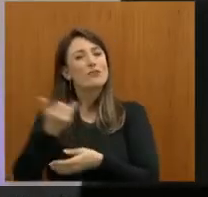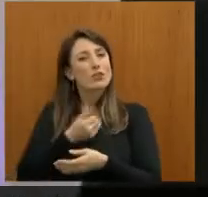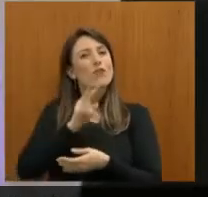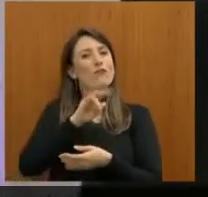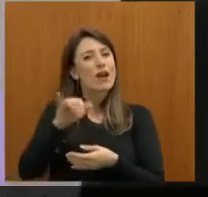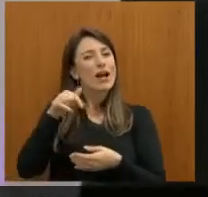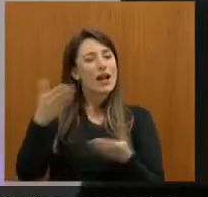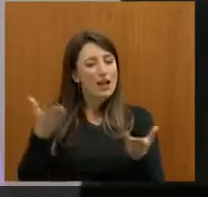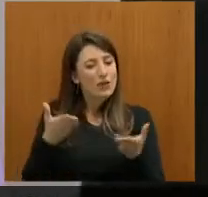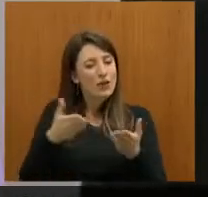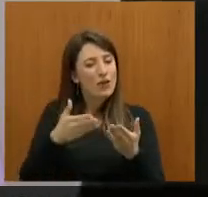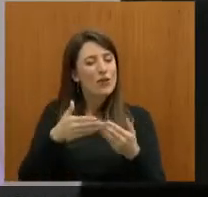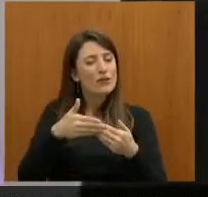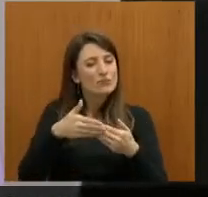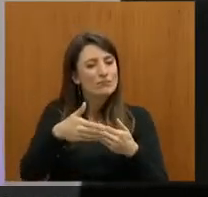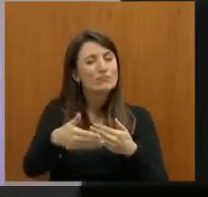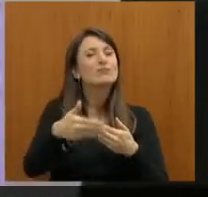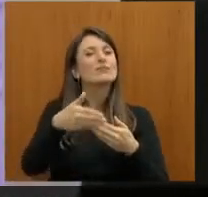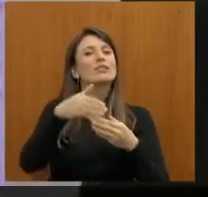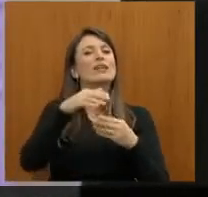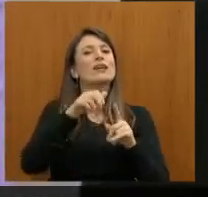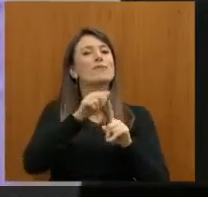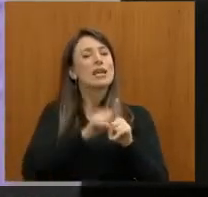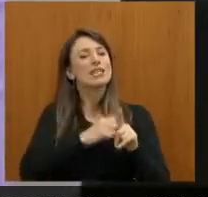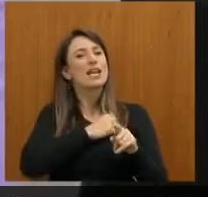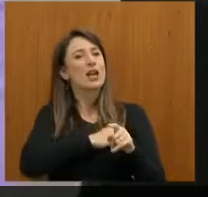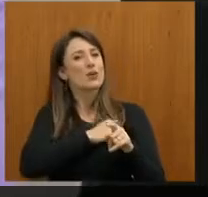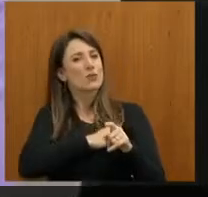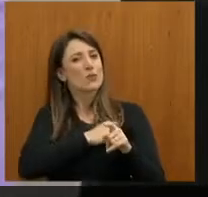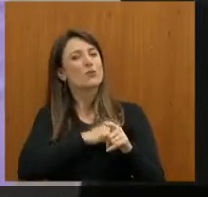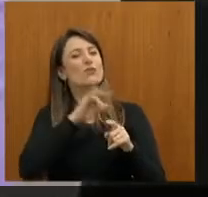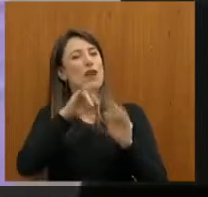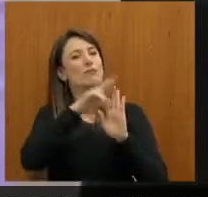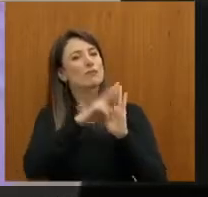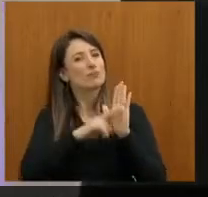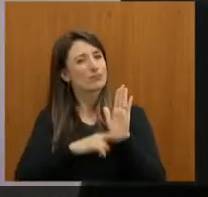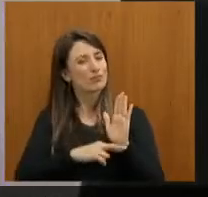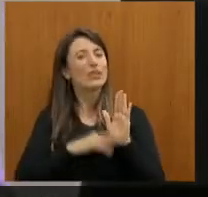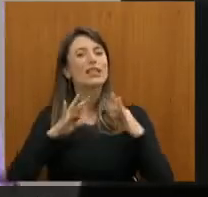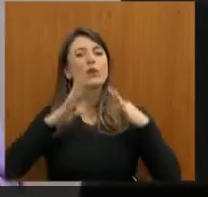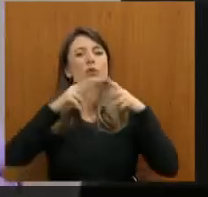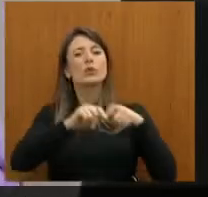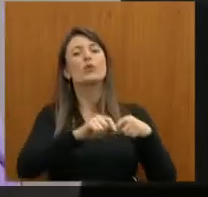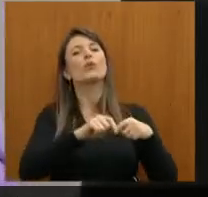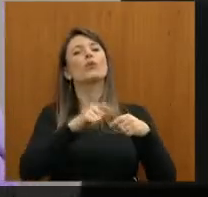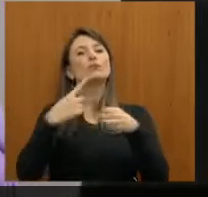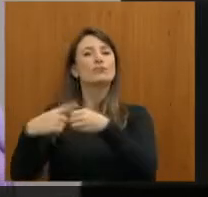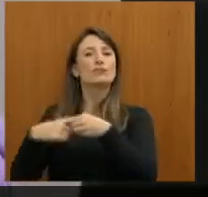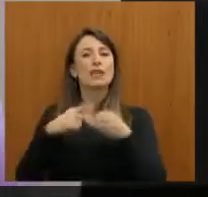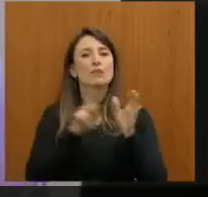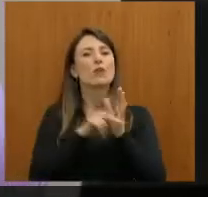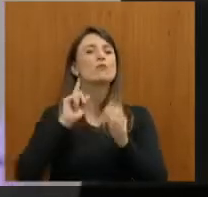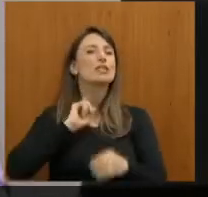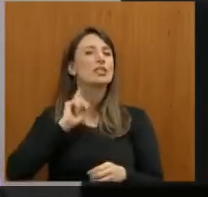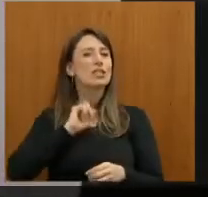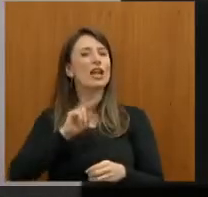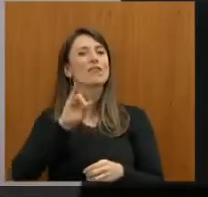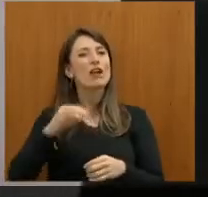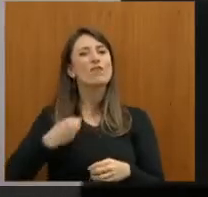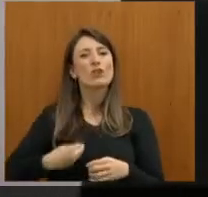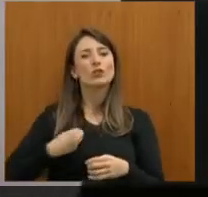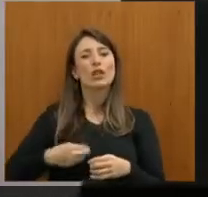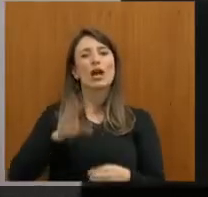mês de novembro todas as regiões do Estado de Minas Gerais estarão com Banco de Emprego funcionando então motivo de alegria também a gente